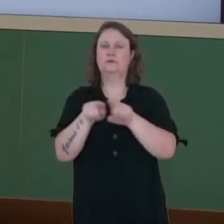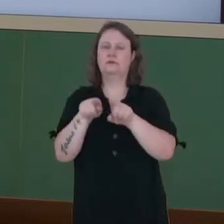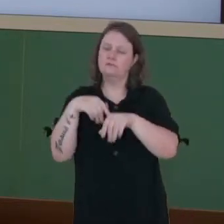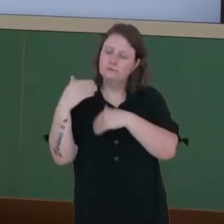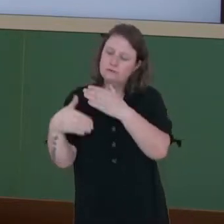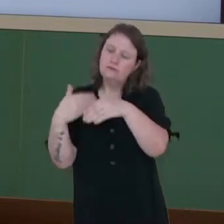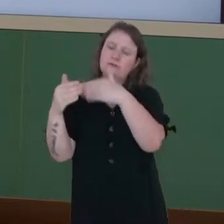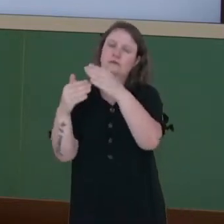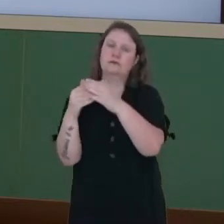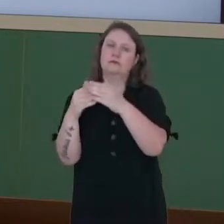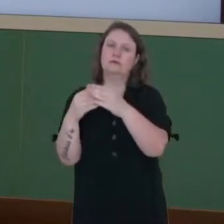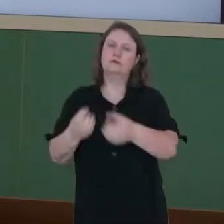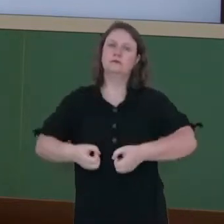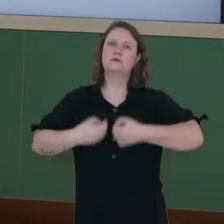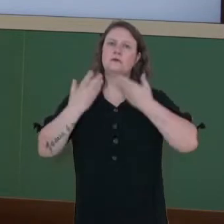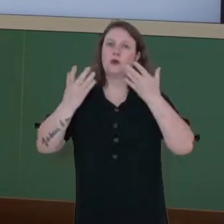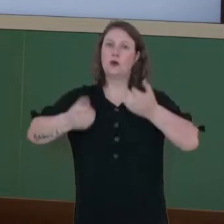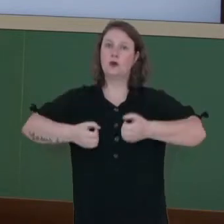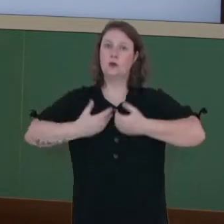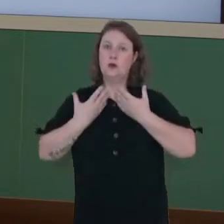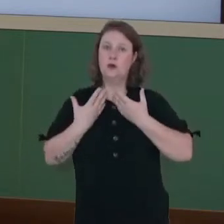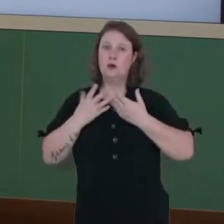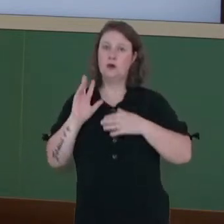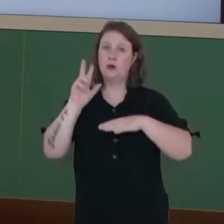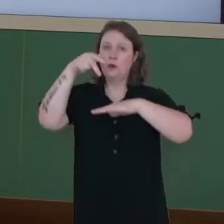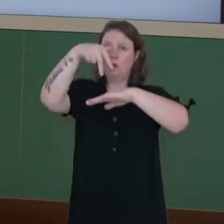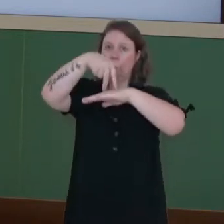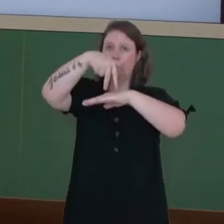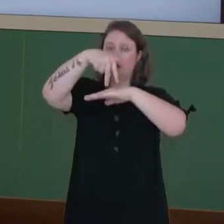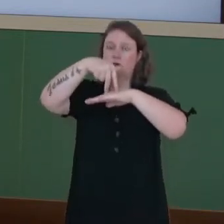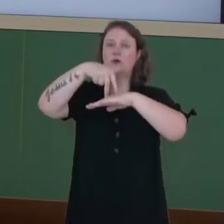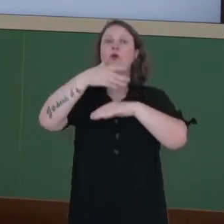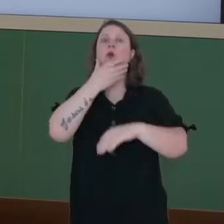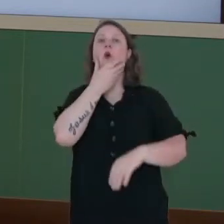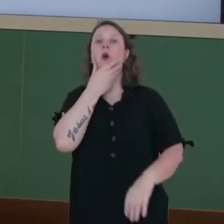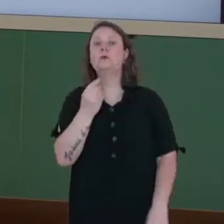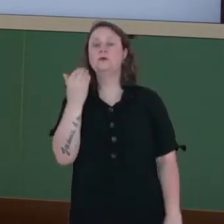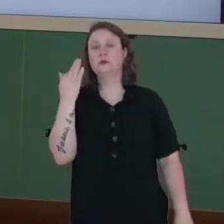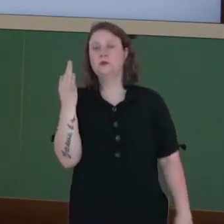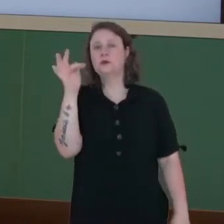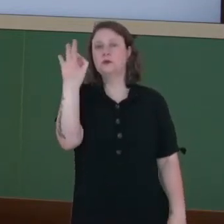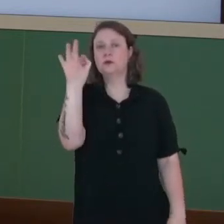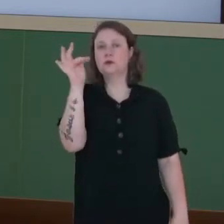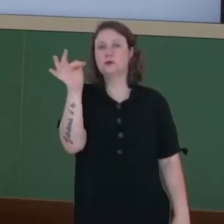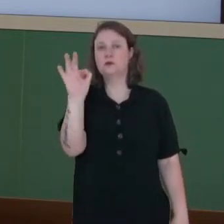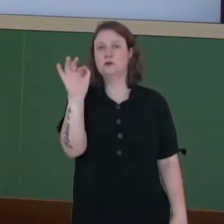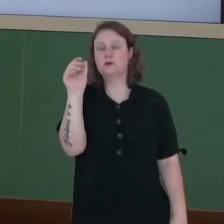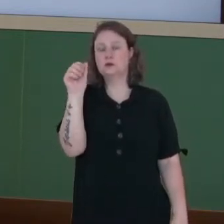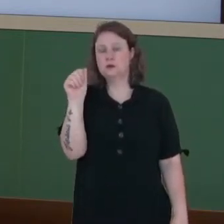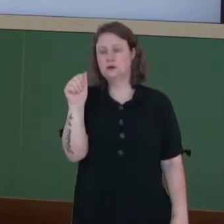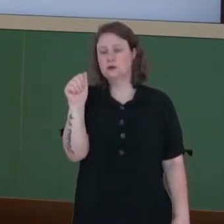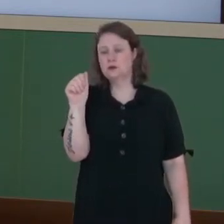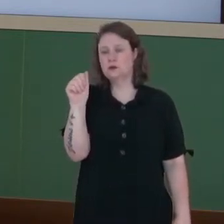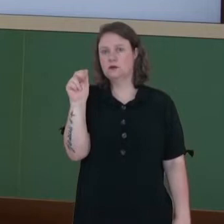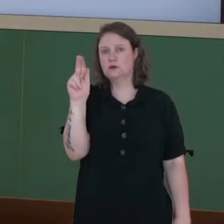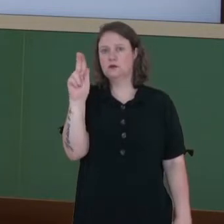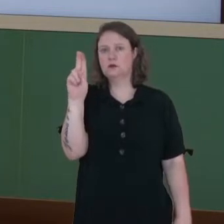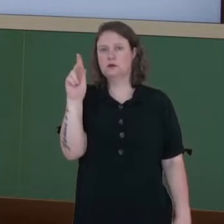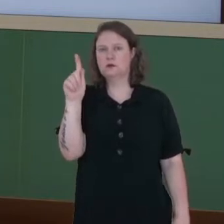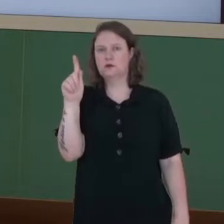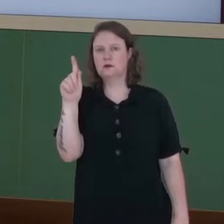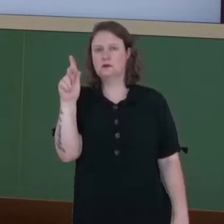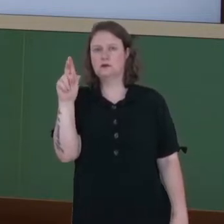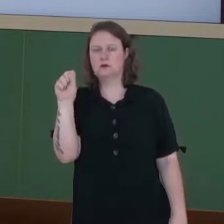no positivismo do francês Auguste Comte, que muito provavelmente você ouviu falar sobre o